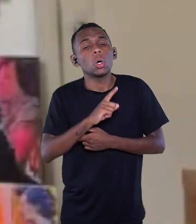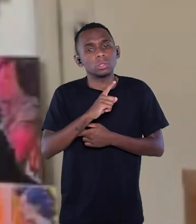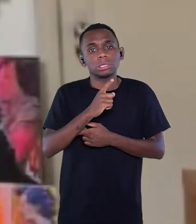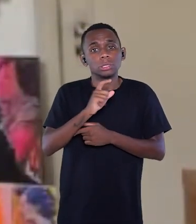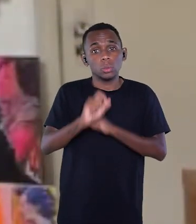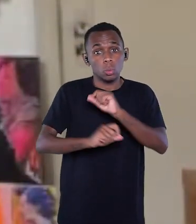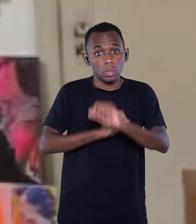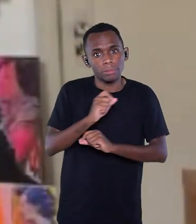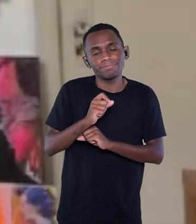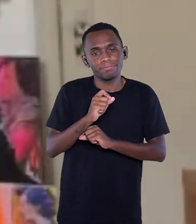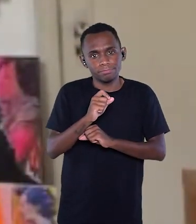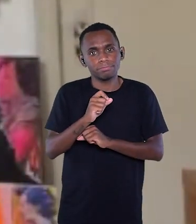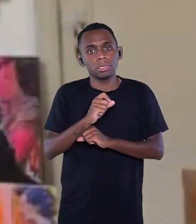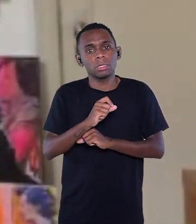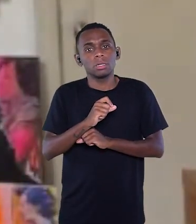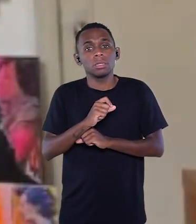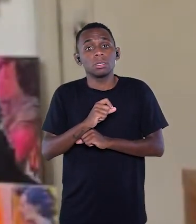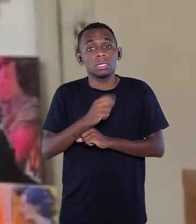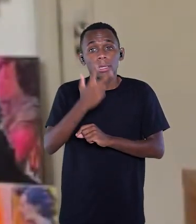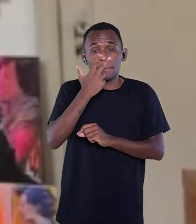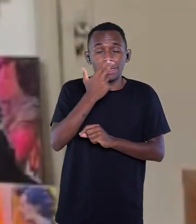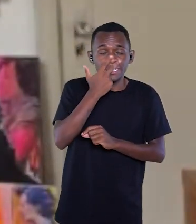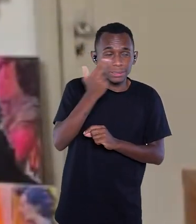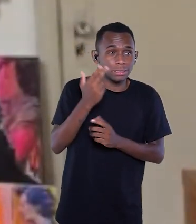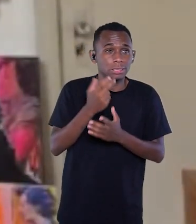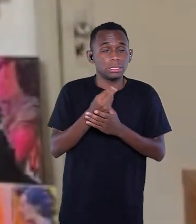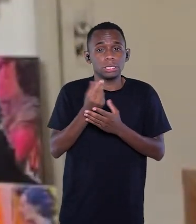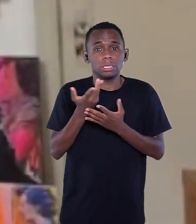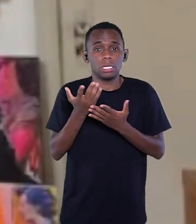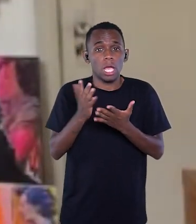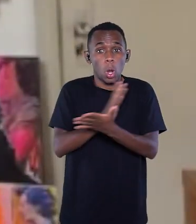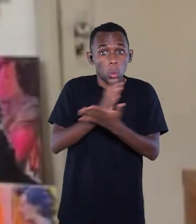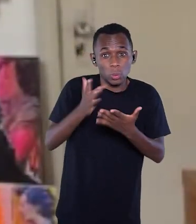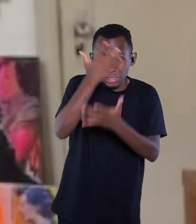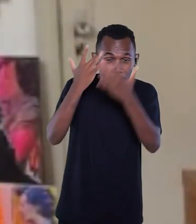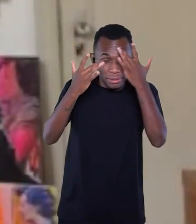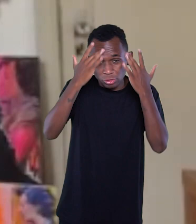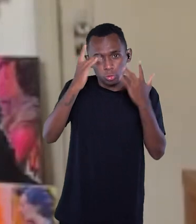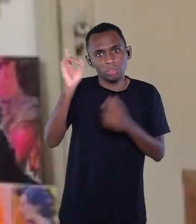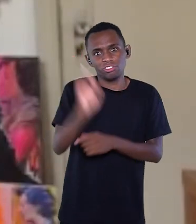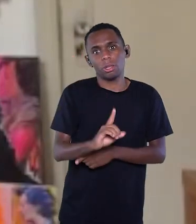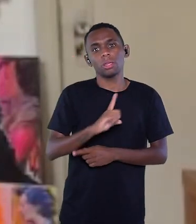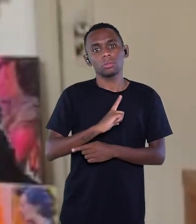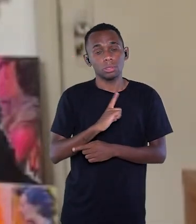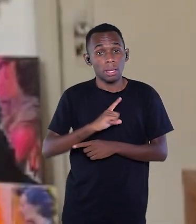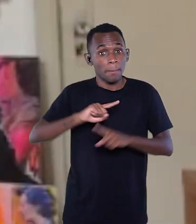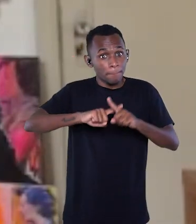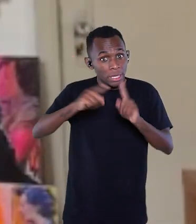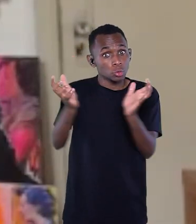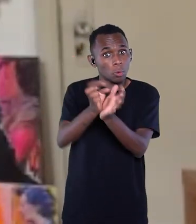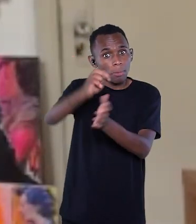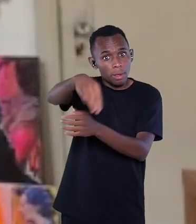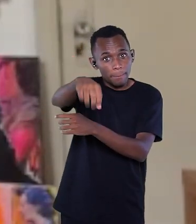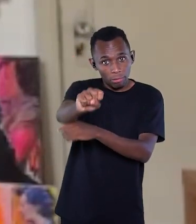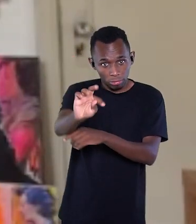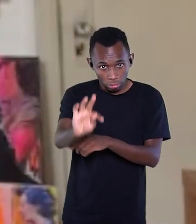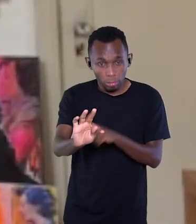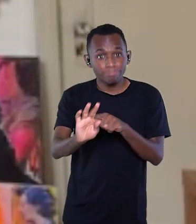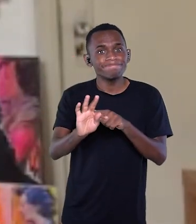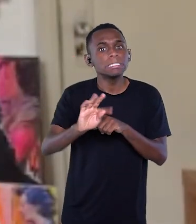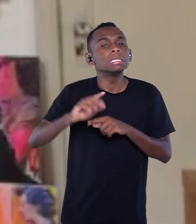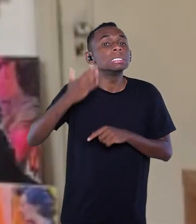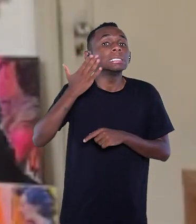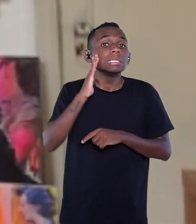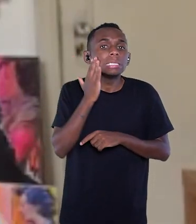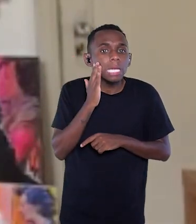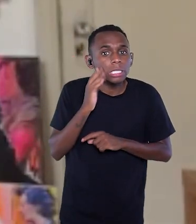gente a gente relega para alguns, assim, parece que são só algumas pessoas que têm esse direito. E o MST,